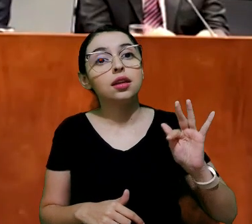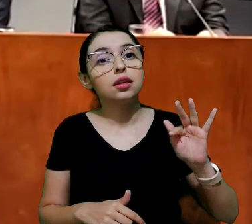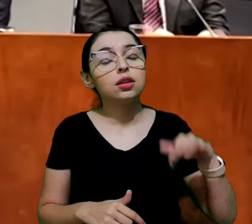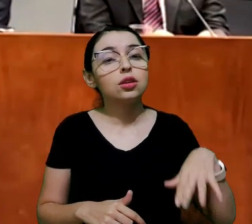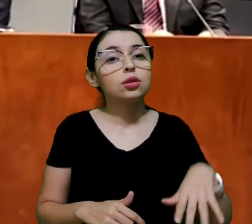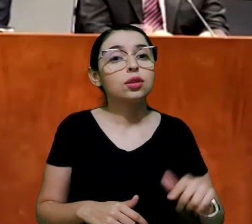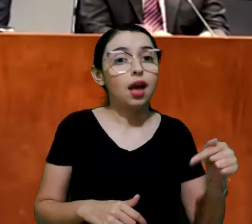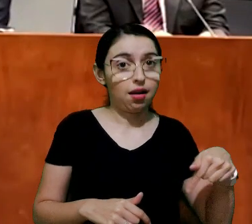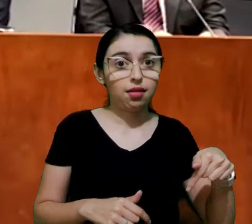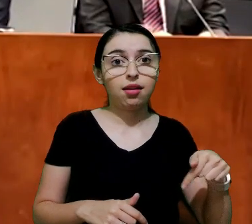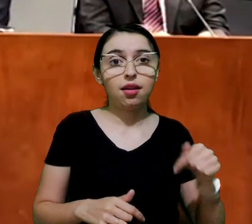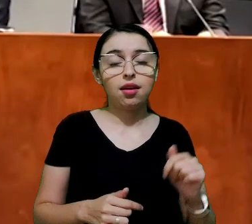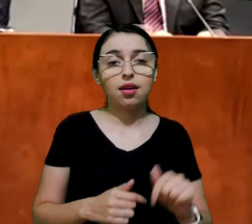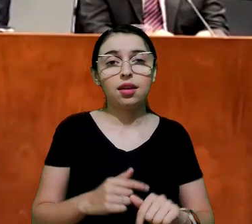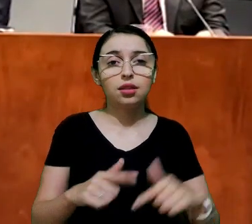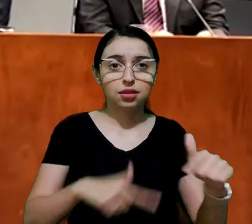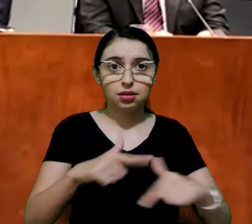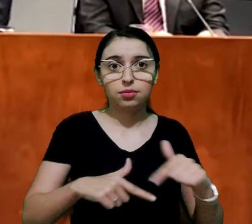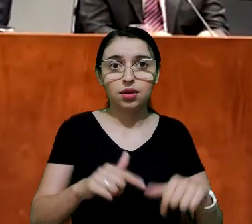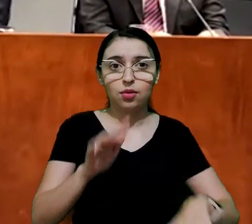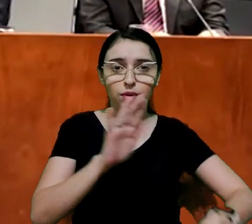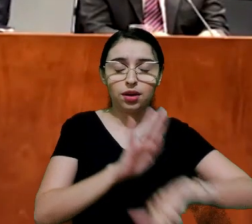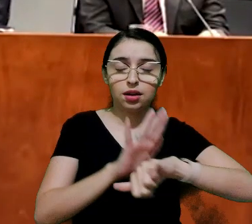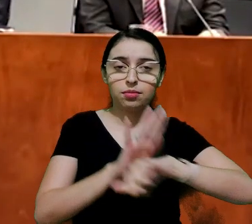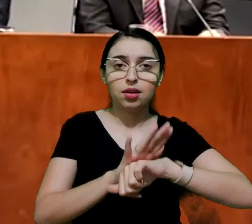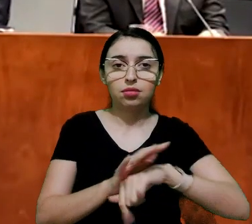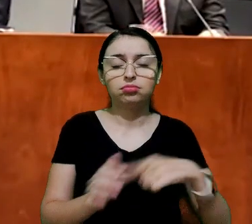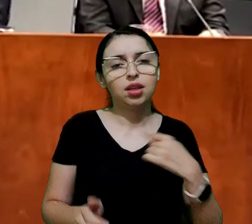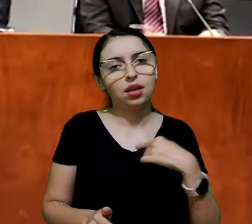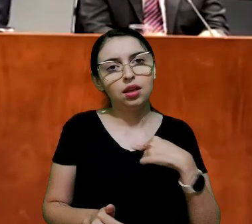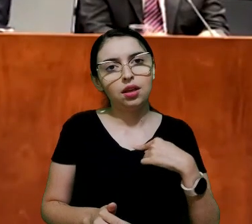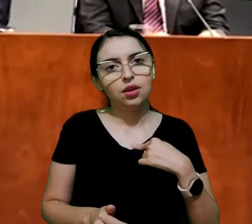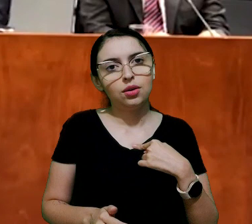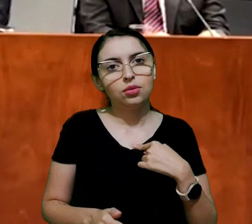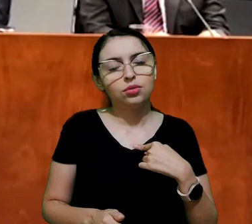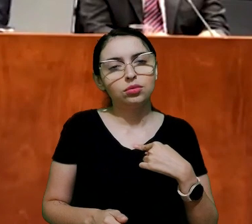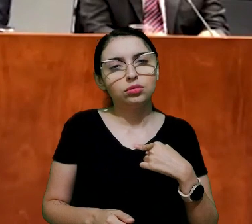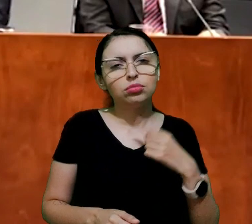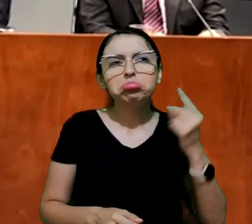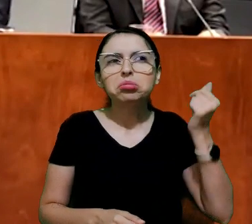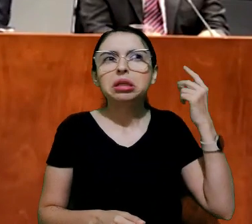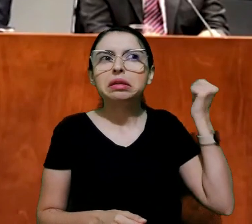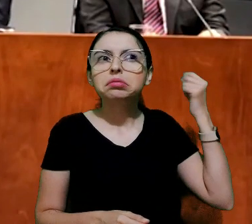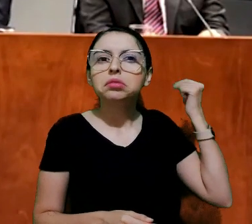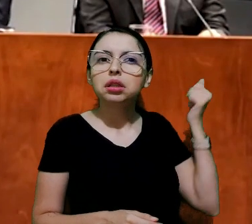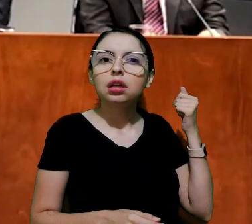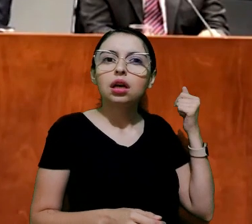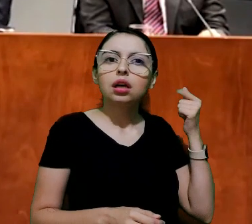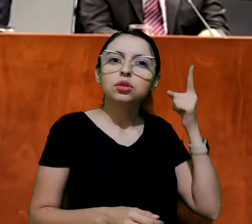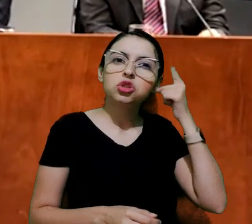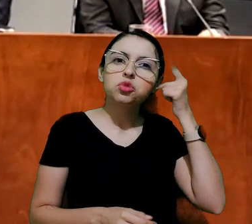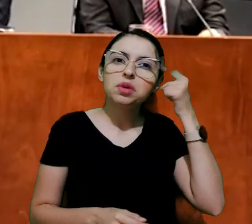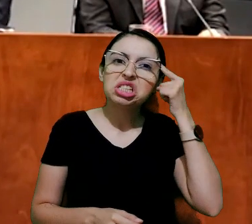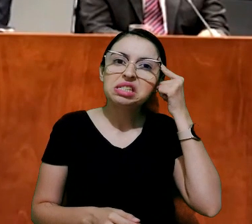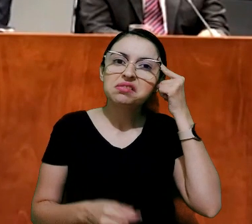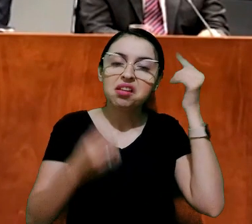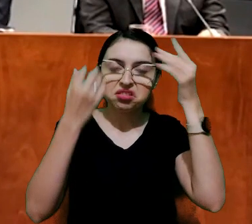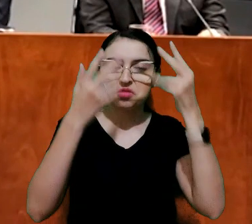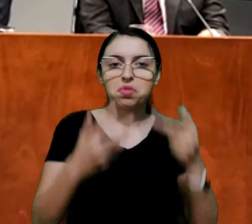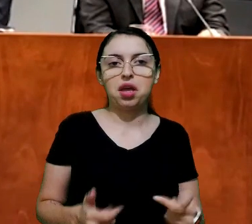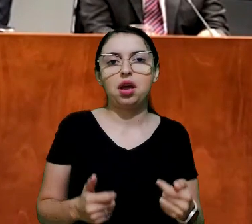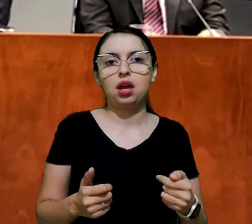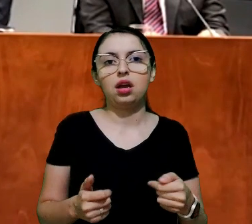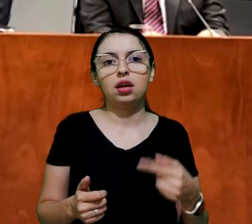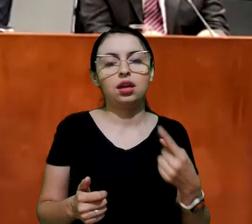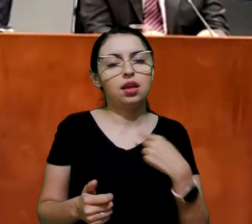especializada em matéria criminal e aqui no tribunal em turma especializada criminal. Então, para mim, eu estava há tanto